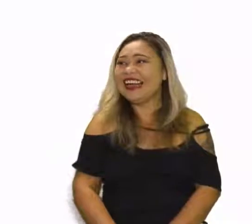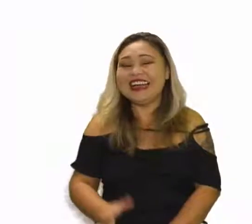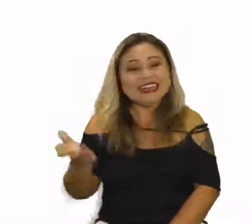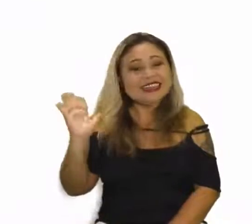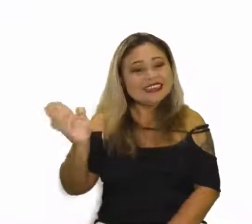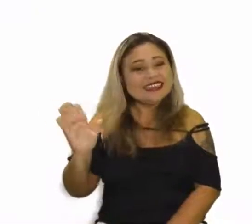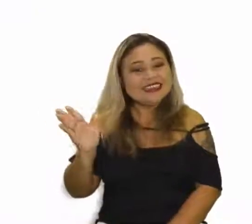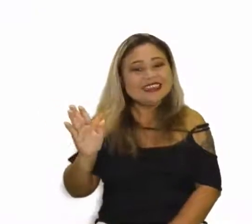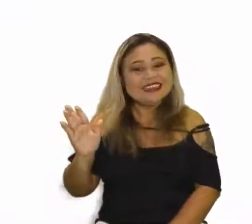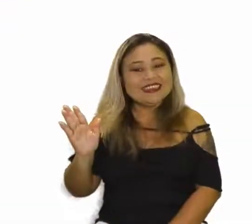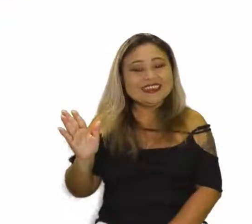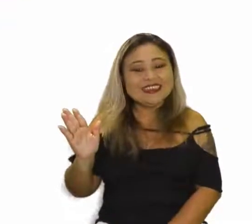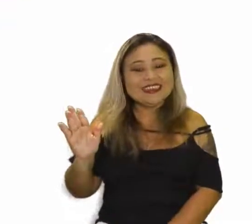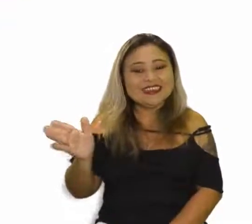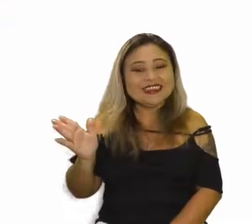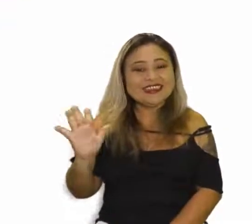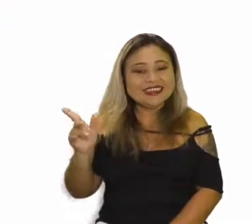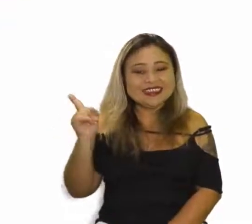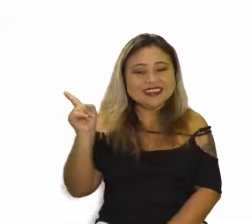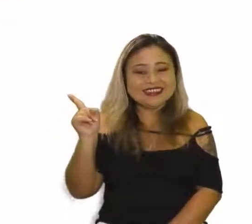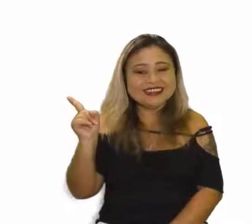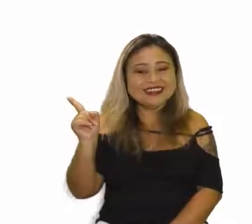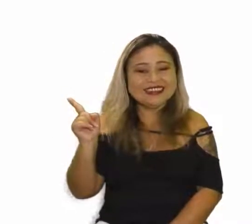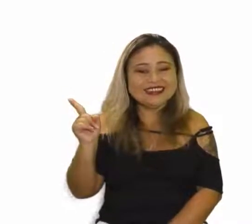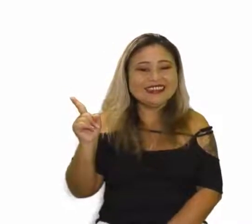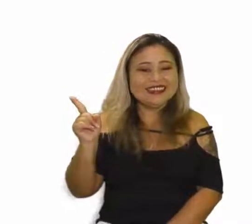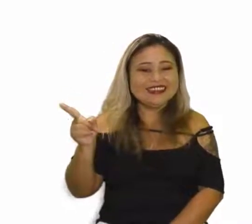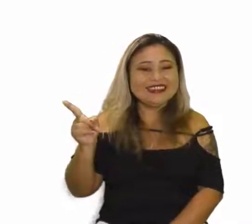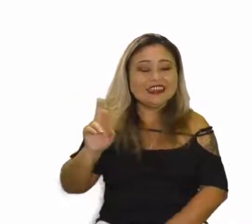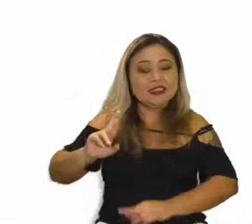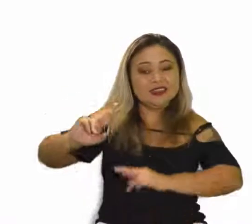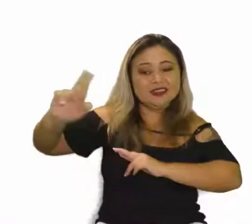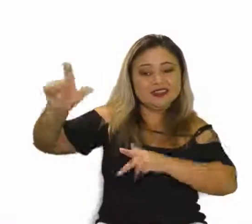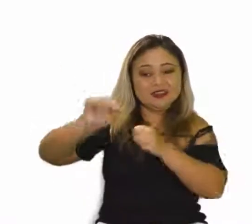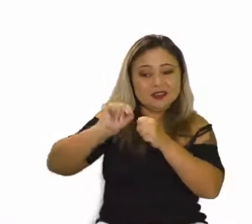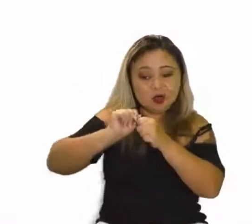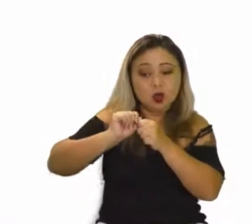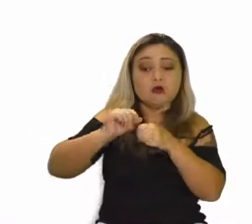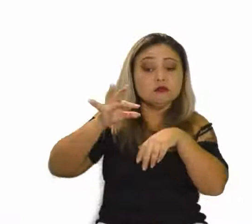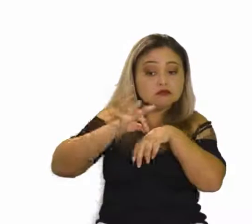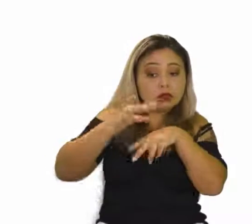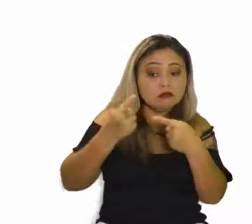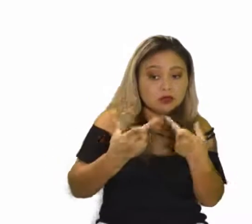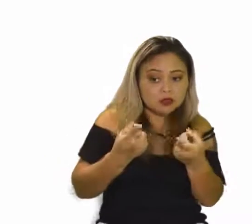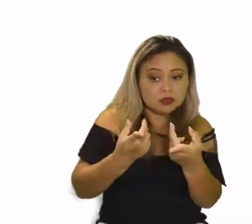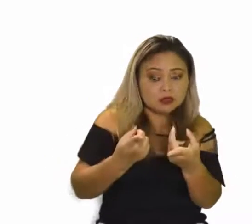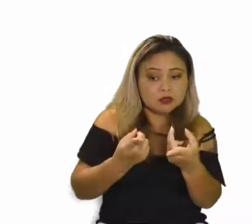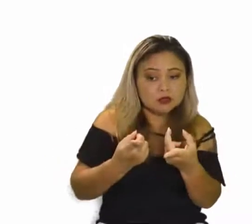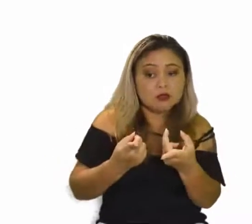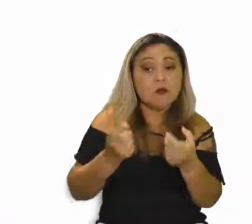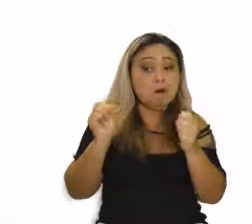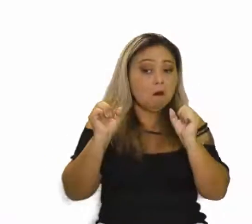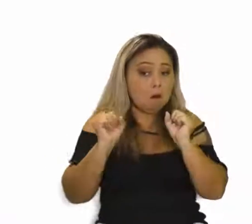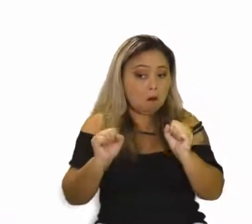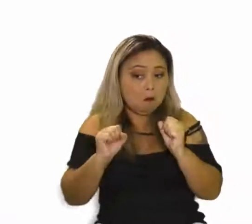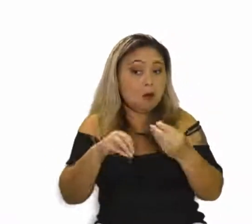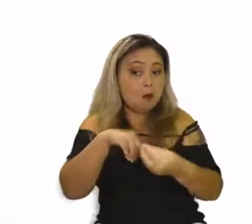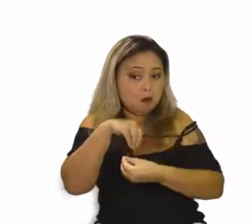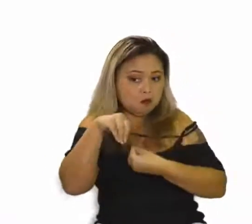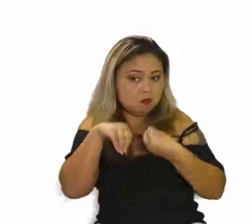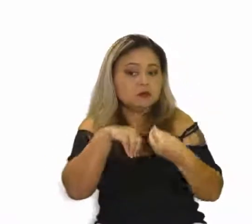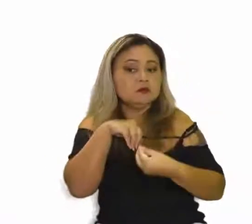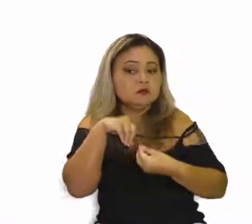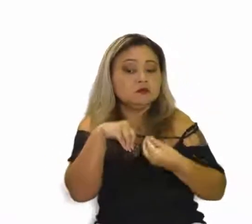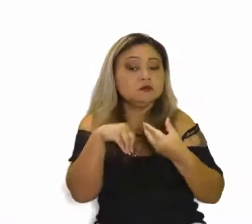bom. Então aqui, meus queridos, é a diferença da instalação para corte, que pode ser misto,